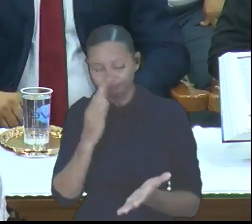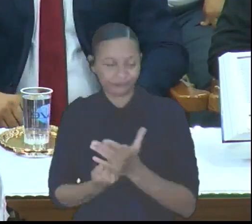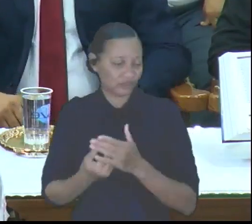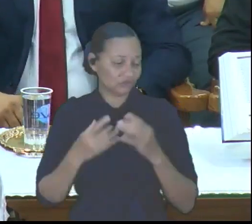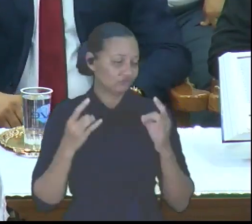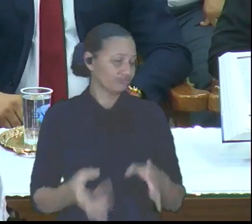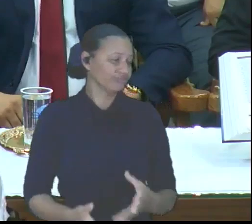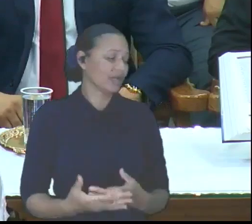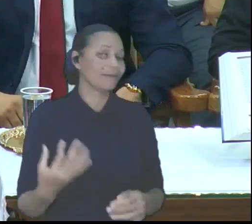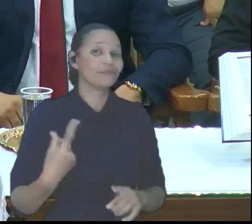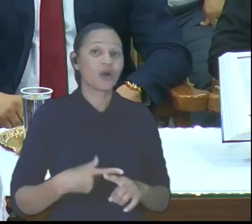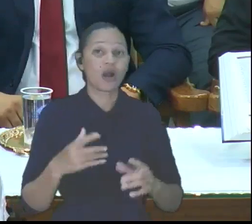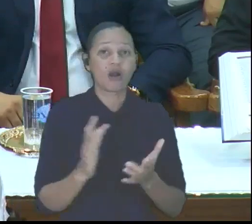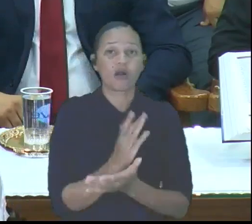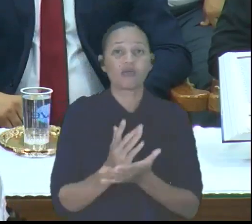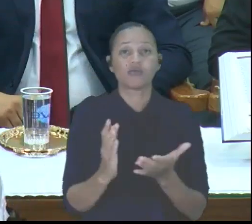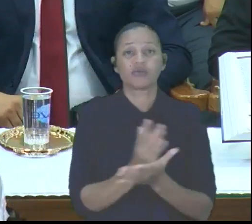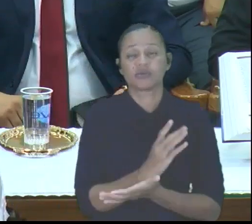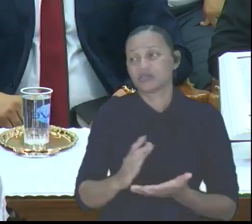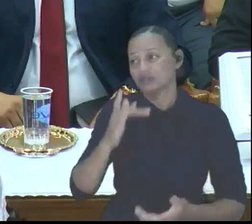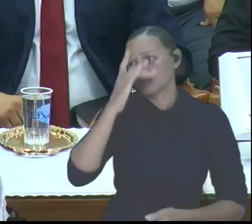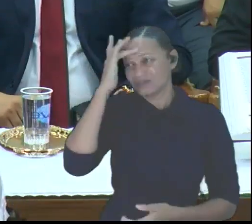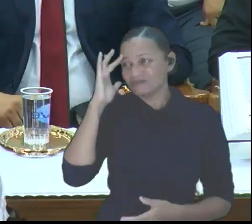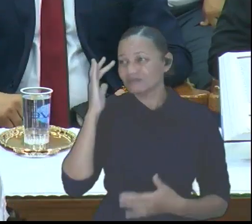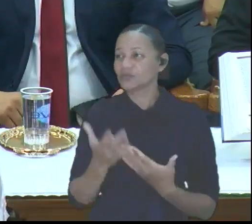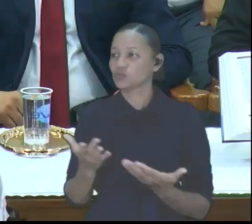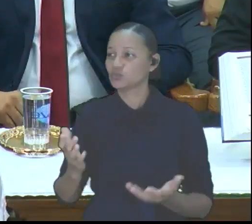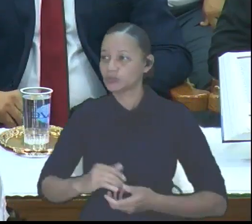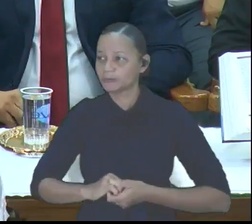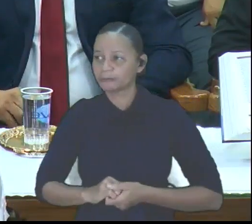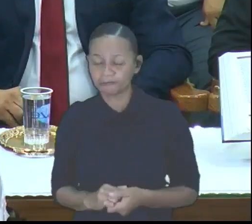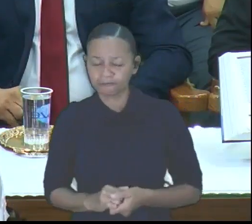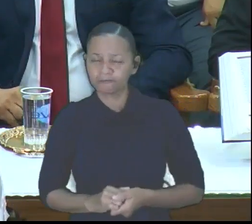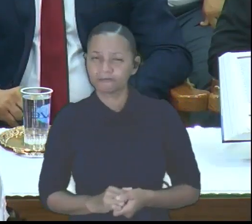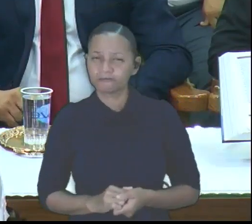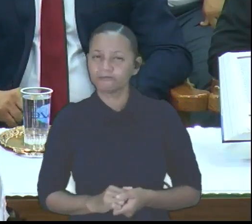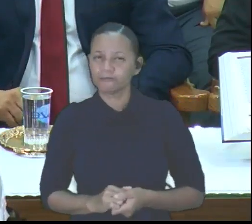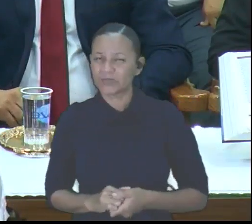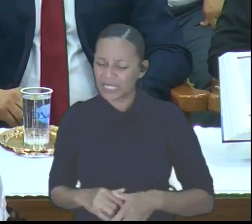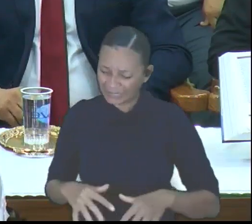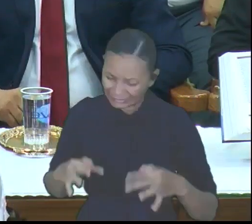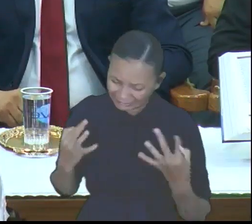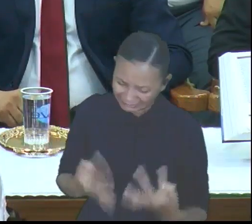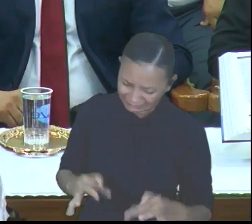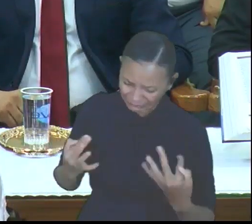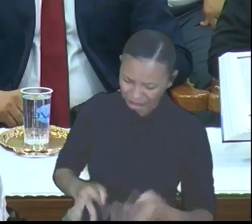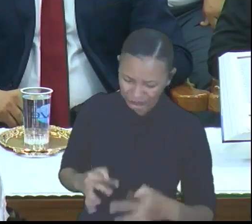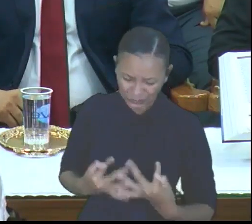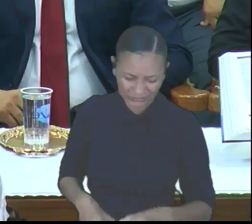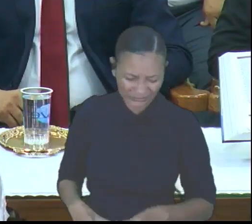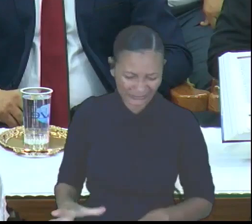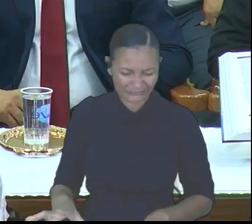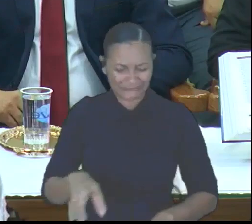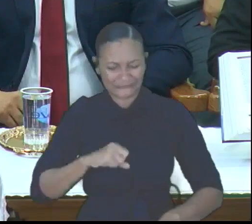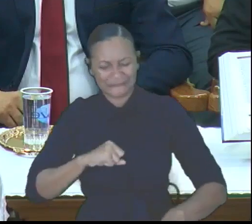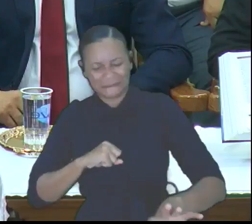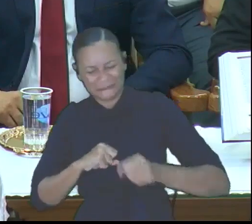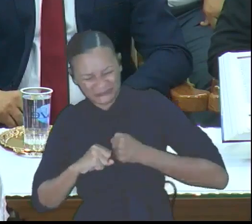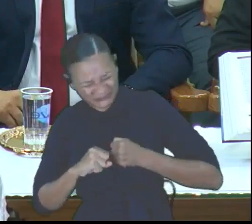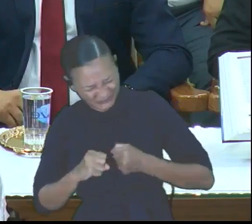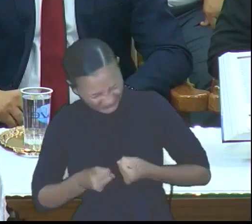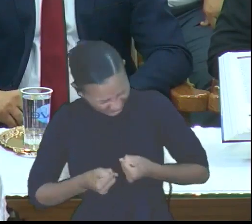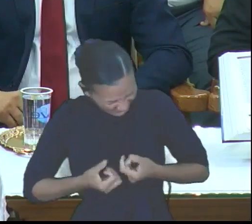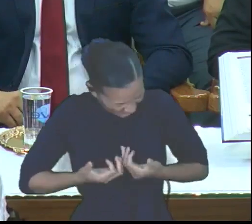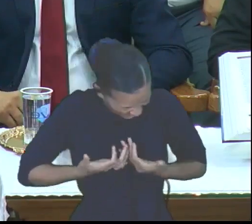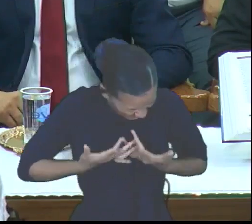desiste. Porque tem pessoas que são conhecidas pela sua dor. É a dor que alimenta a vida dela. É a dor